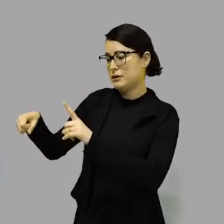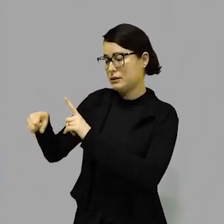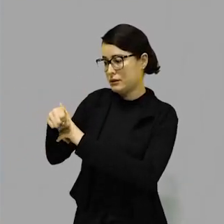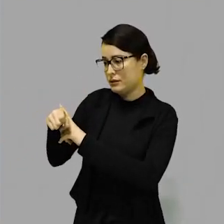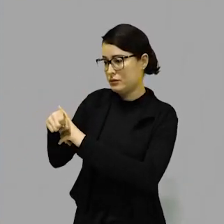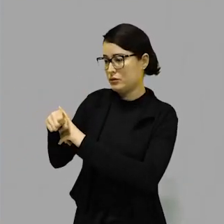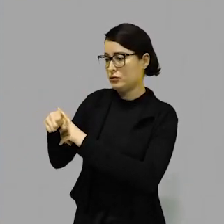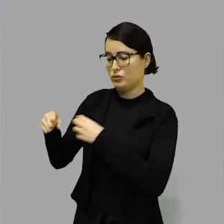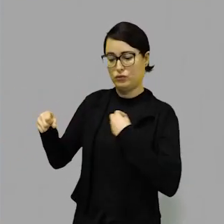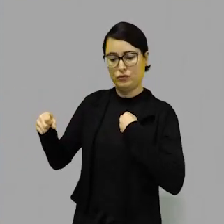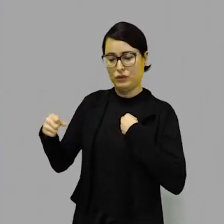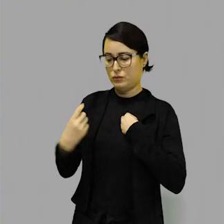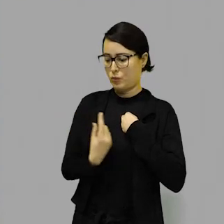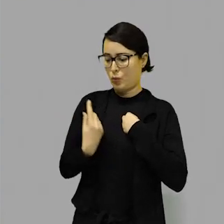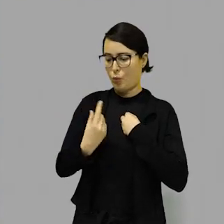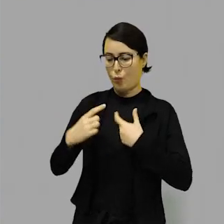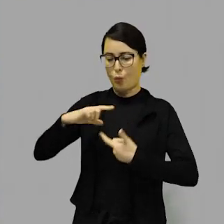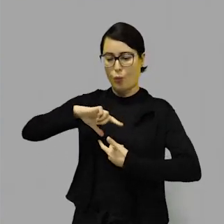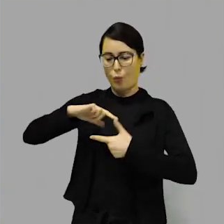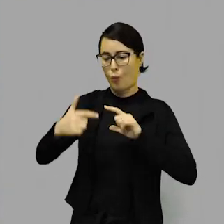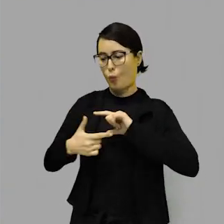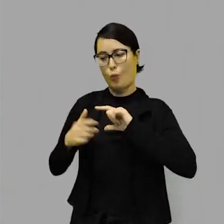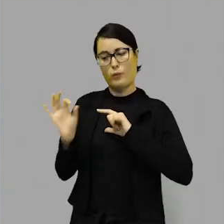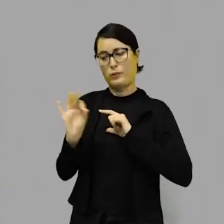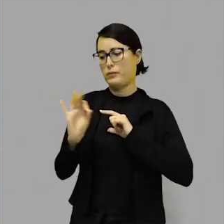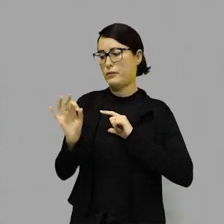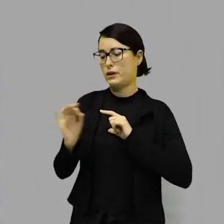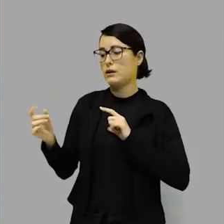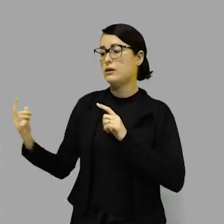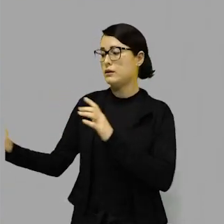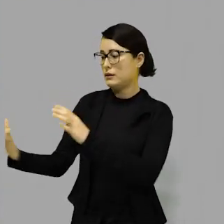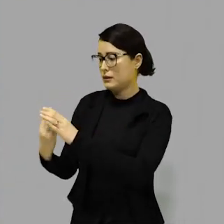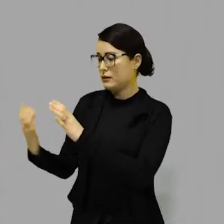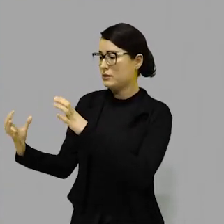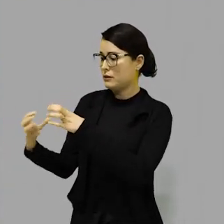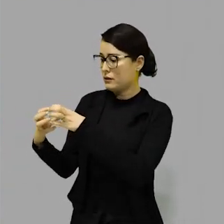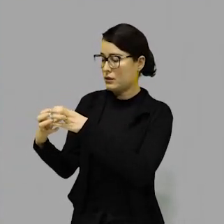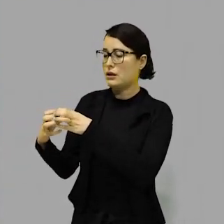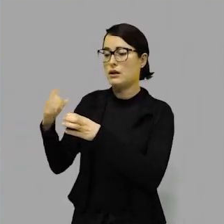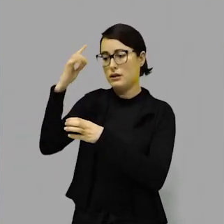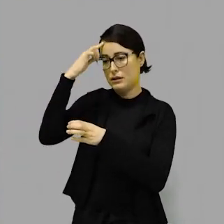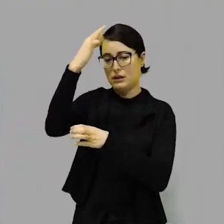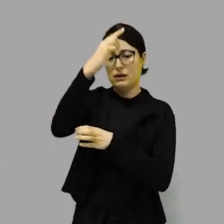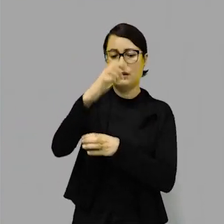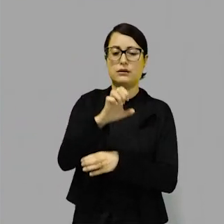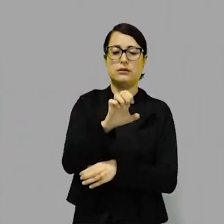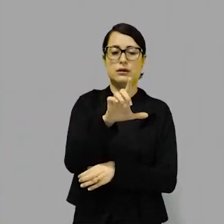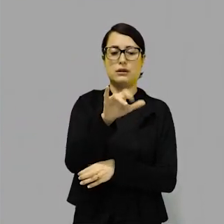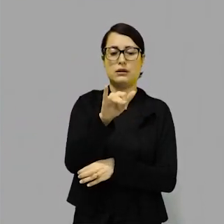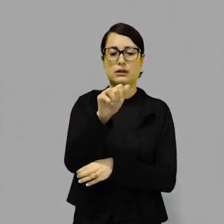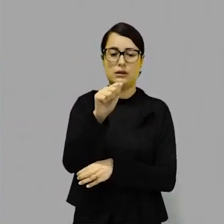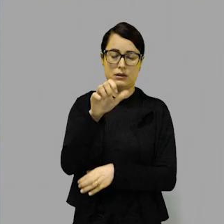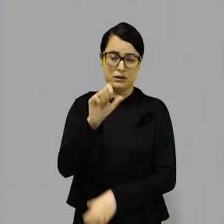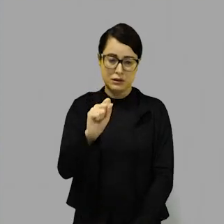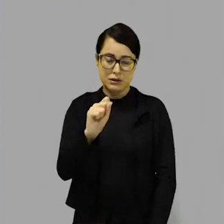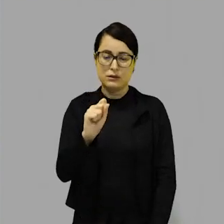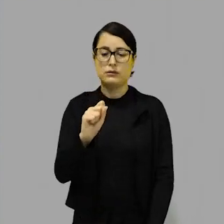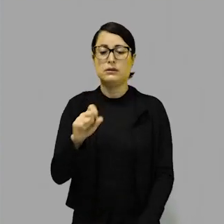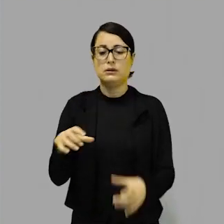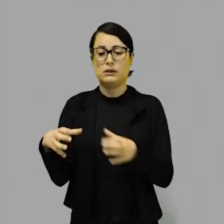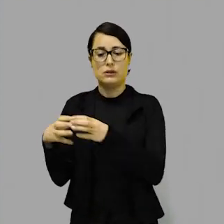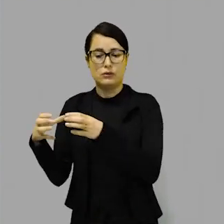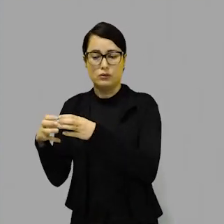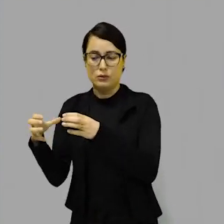não vive isoladamente. É essa a ideia do Elias. Toda vez que a gente se refere à sociedade, ou a meio coletivo, a